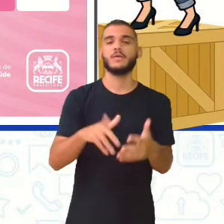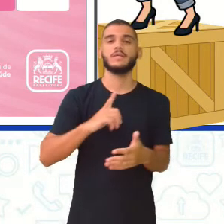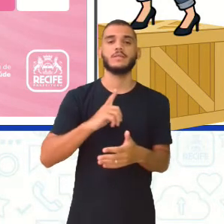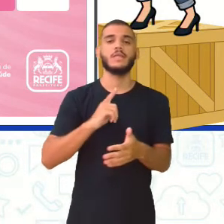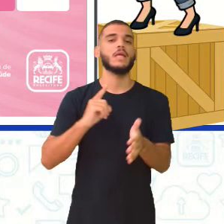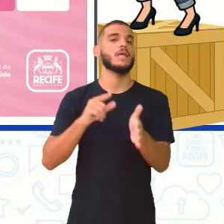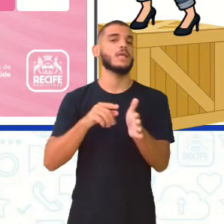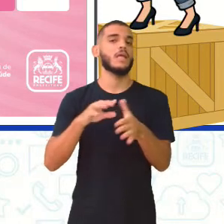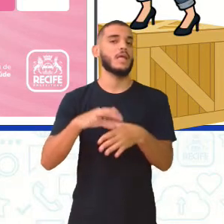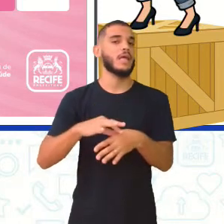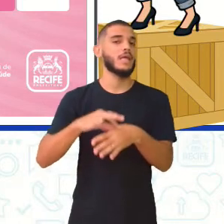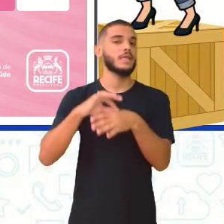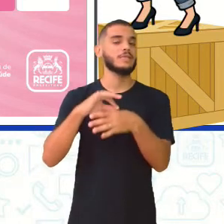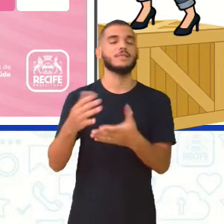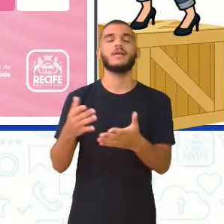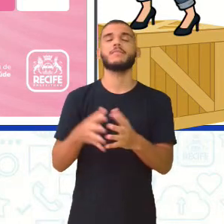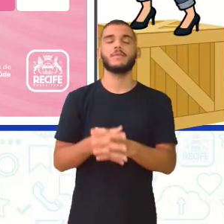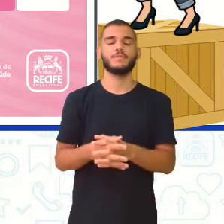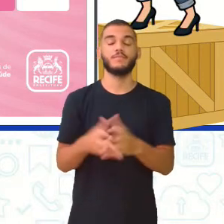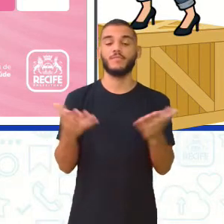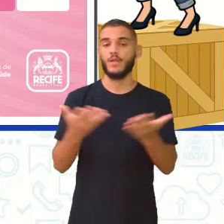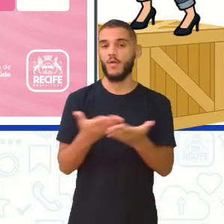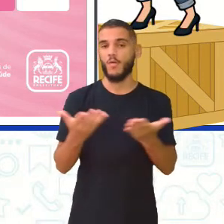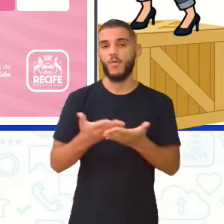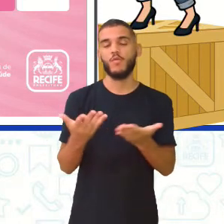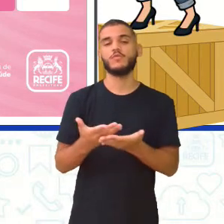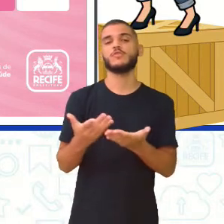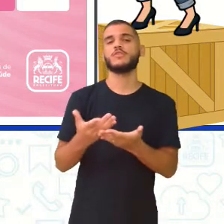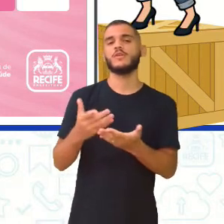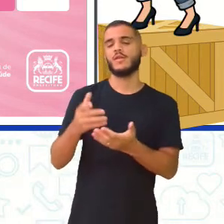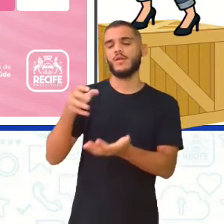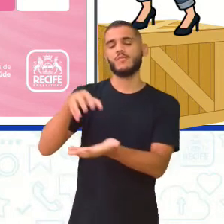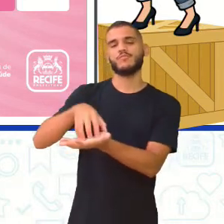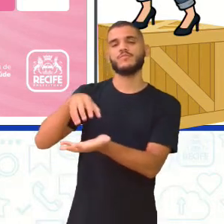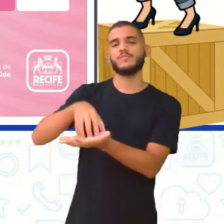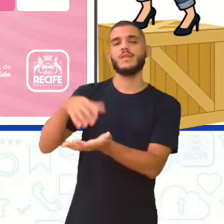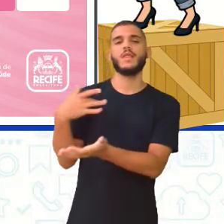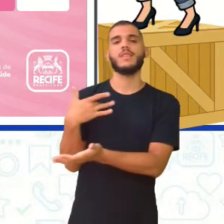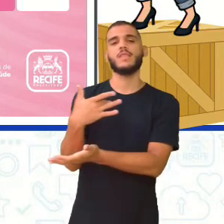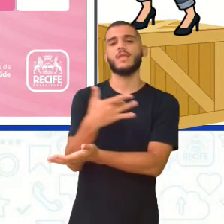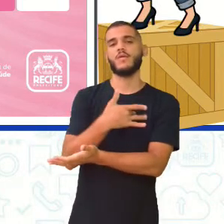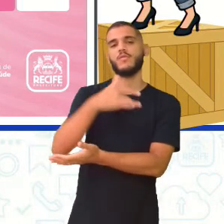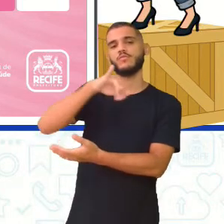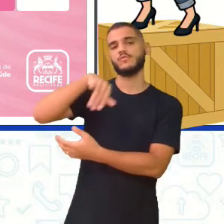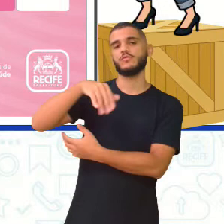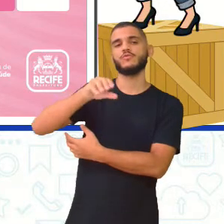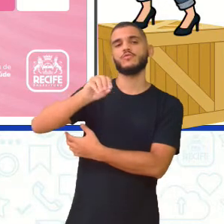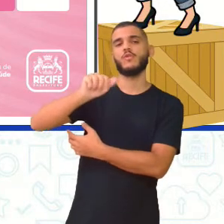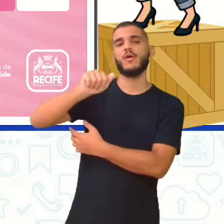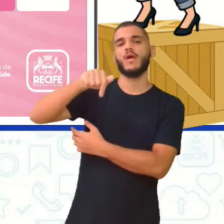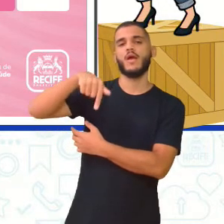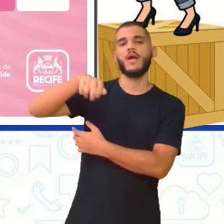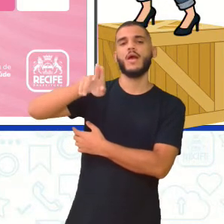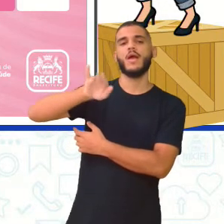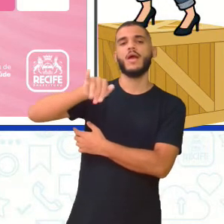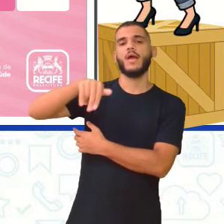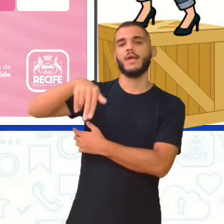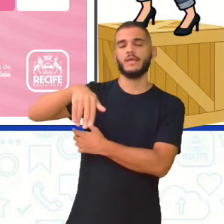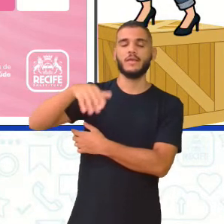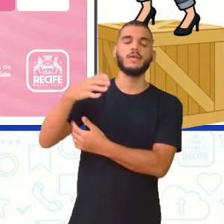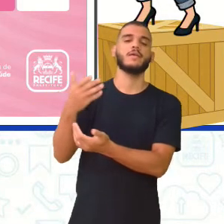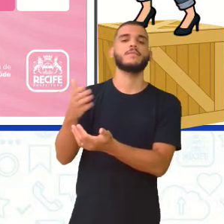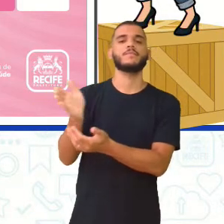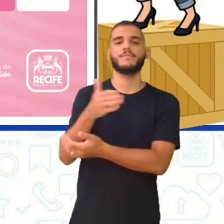mamógrafo móvel está aí, ó, no Centro de Saúde, professor Joaquim Cavalcante, né, lá na Avenida do Forte, né,